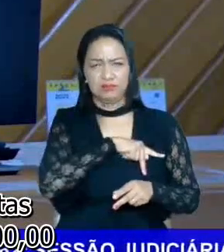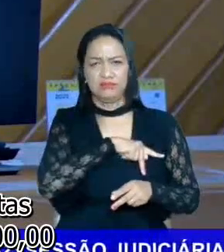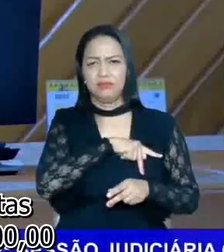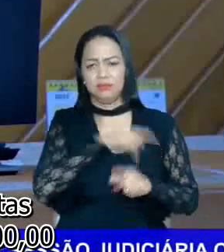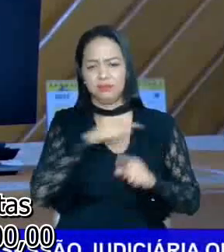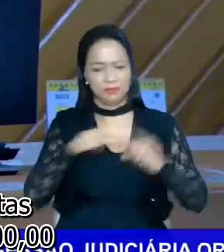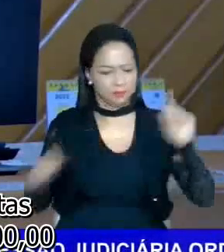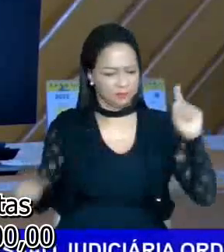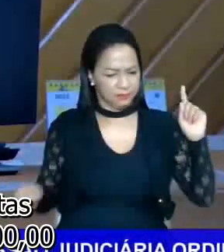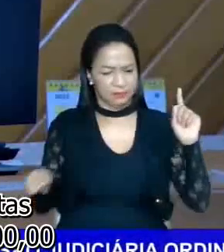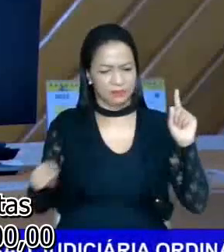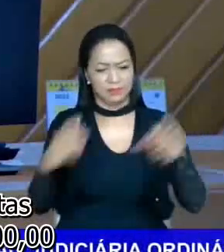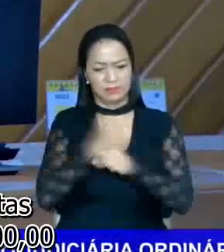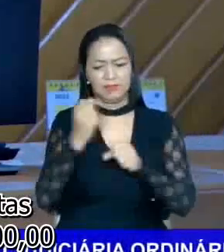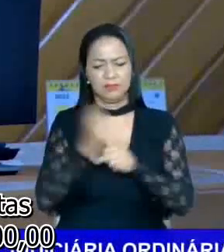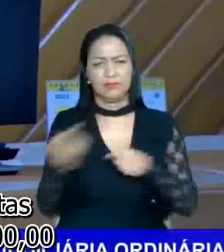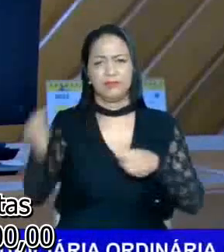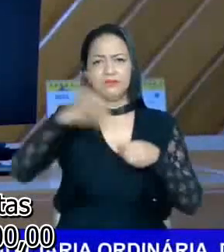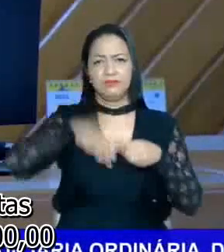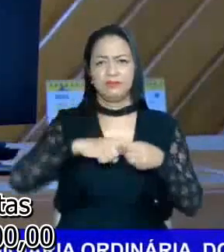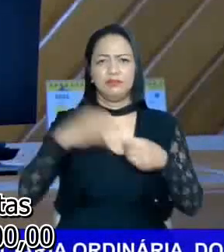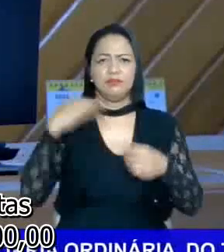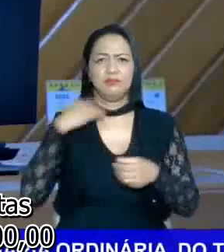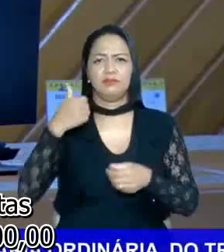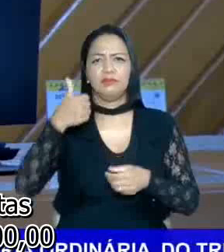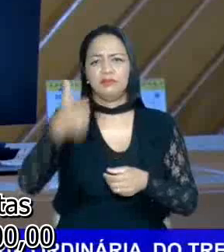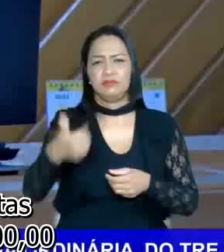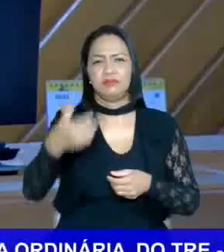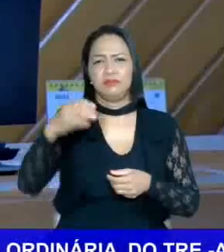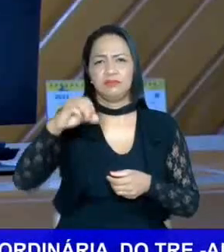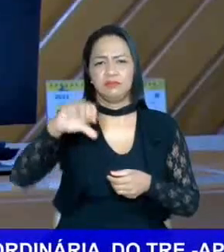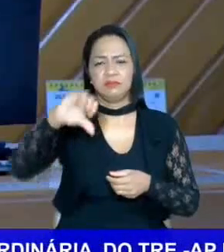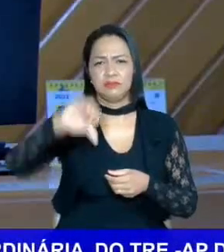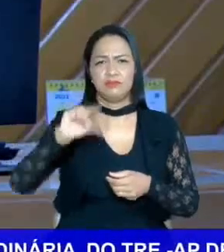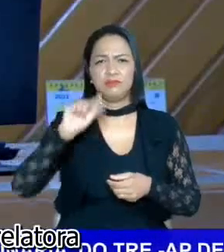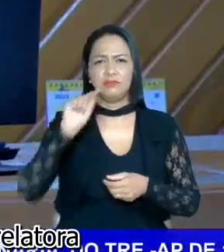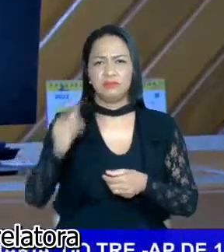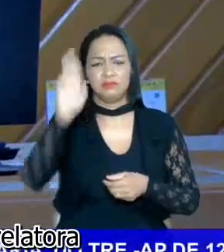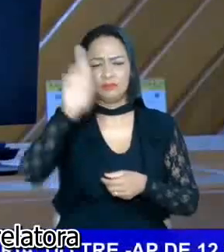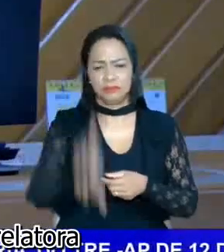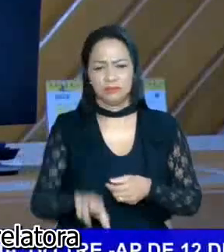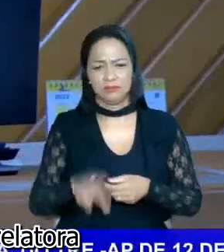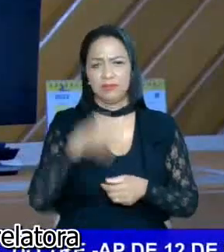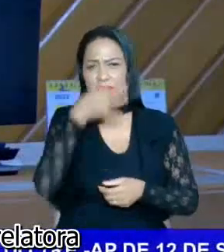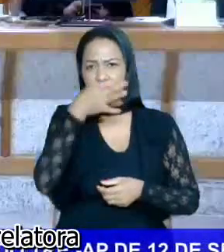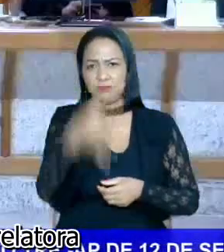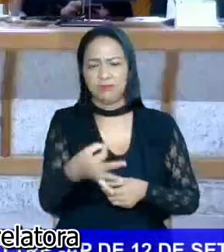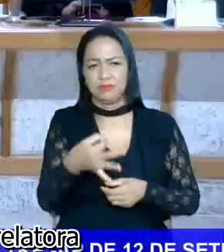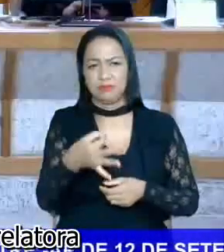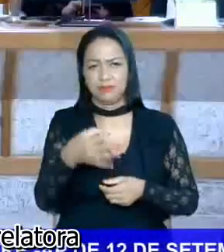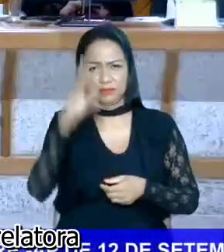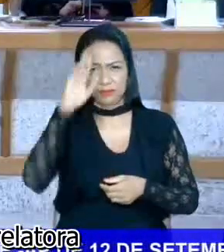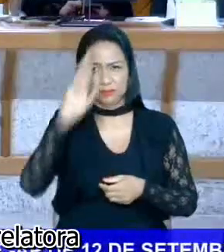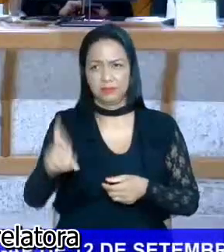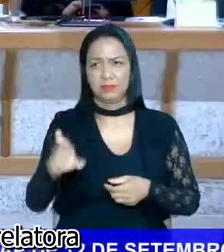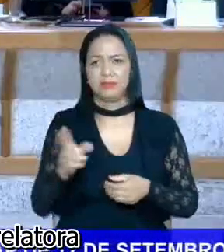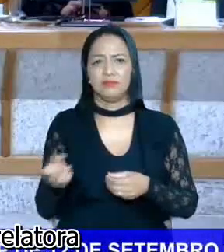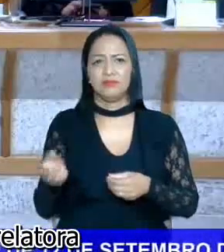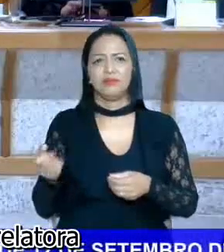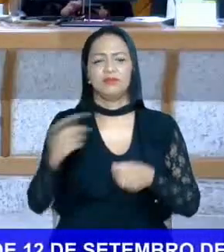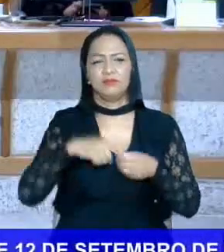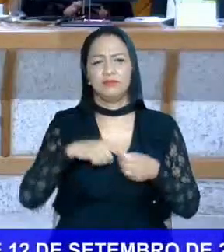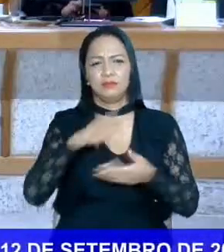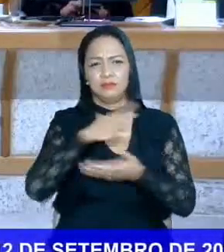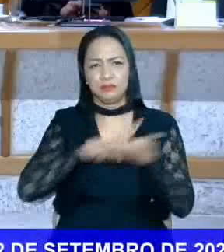presente prestação de contas e pela devolução ao erário do valor de R$ 109 mil. Então, é a manifestação, excelência. Devolvo a palavra à Imagem ampla relatora.